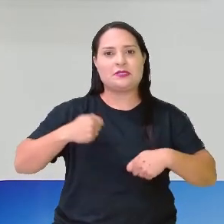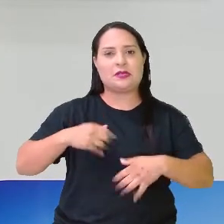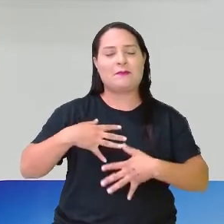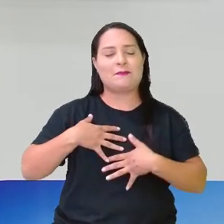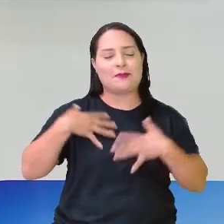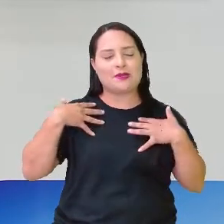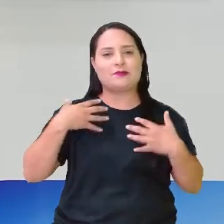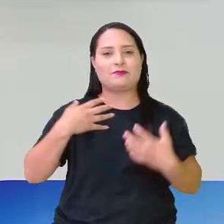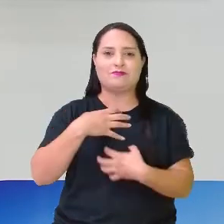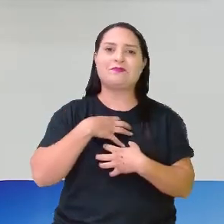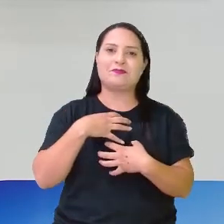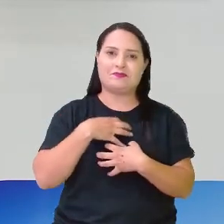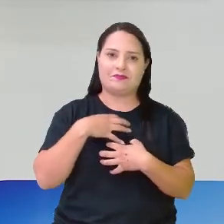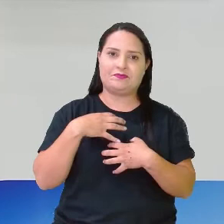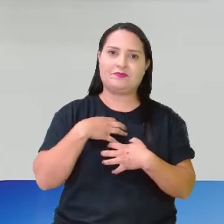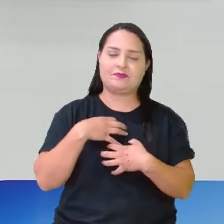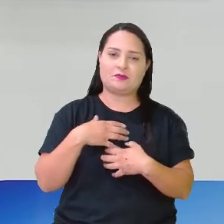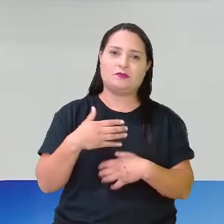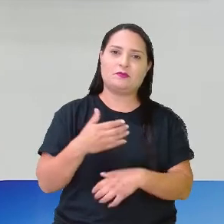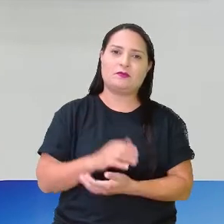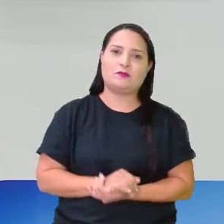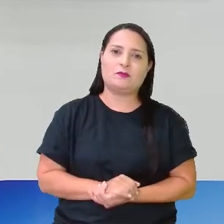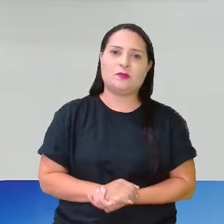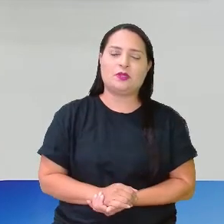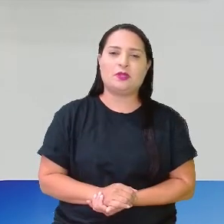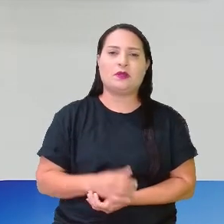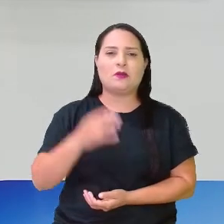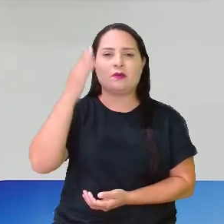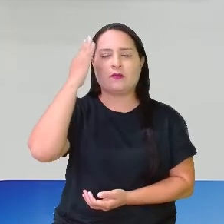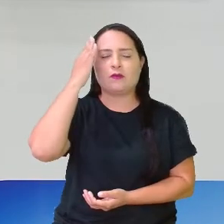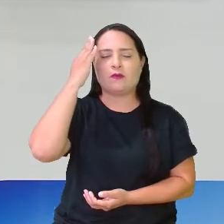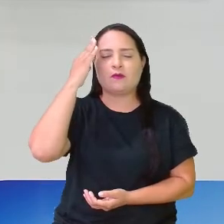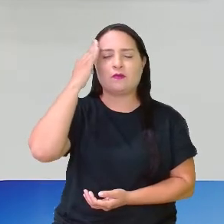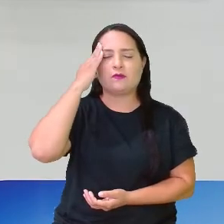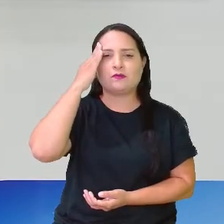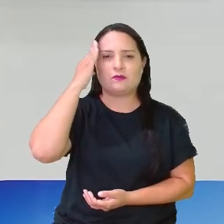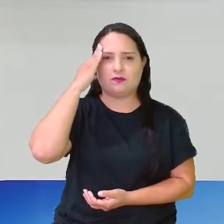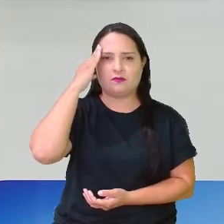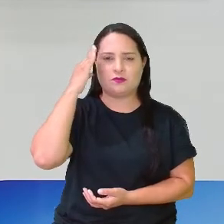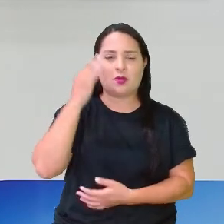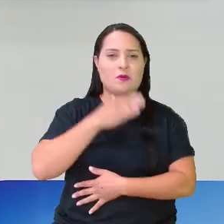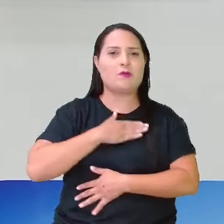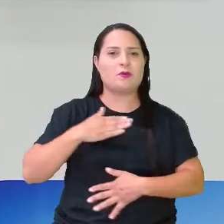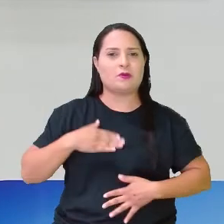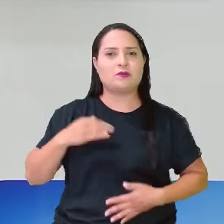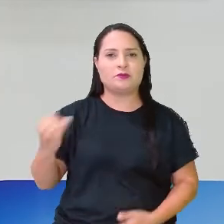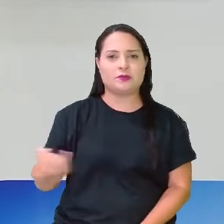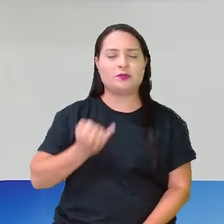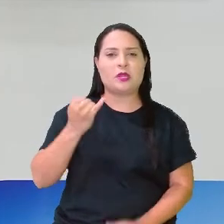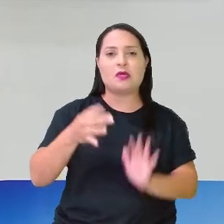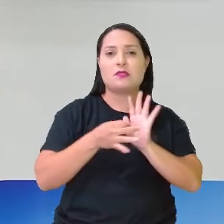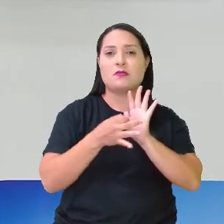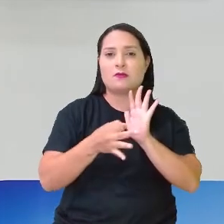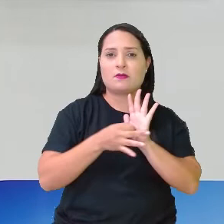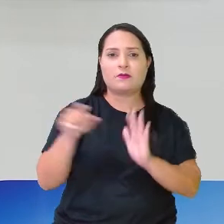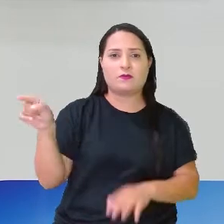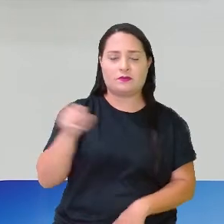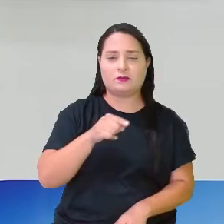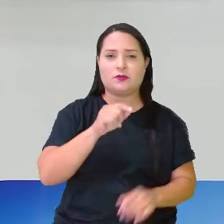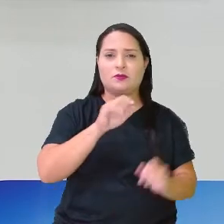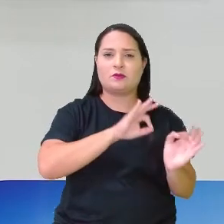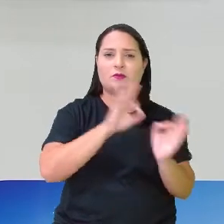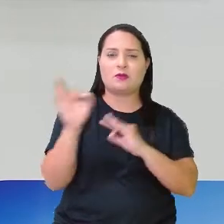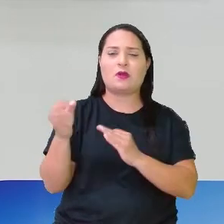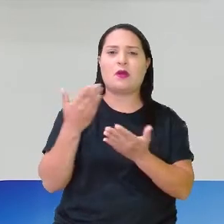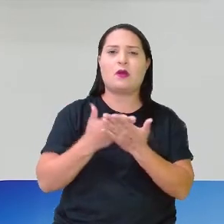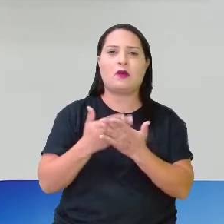prática. Então, essa consciência corporal é muito importante. E aí, eu dou a dica de que você assista essa aula